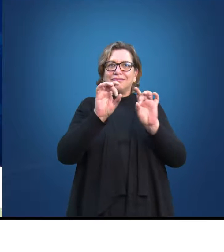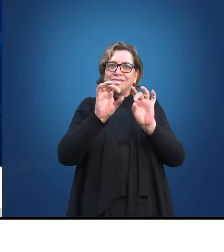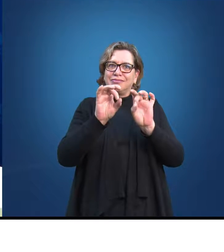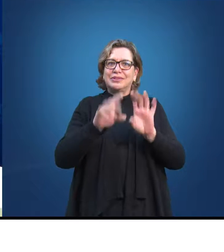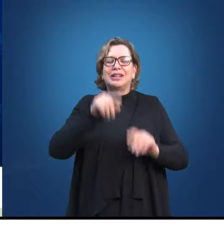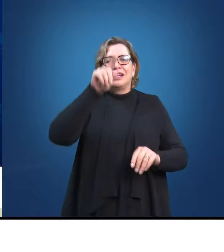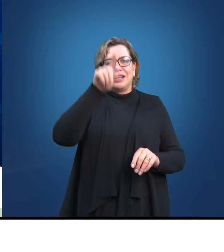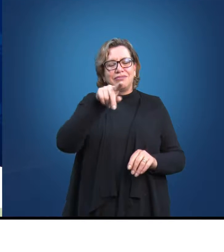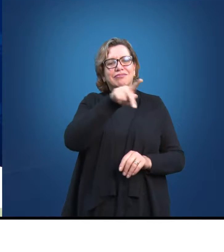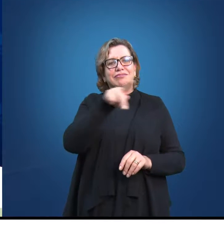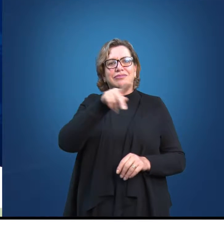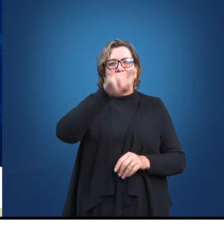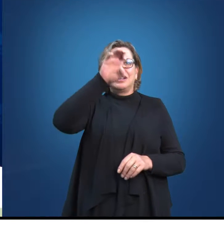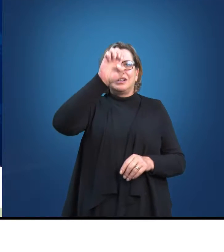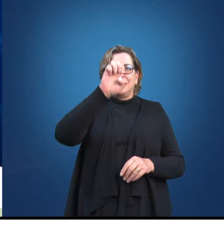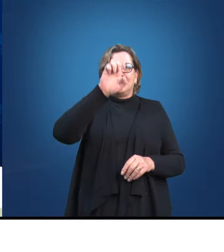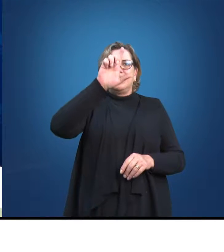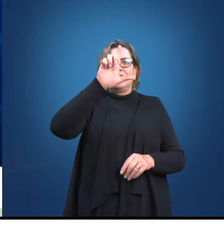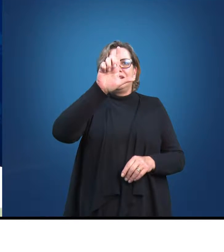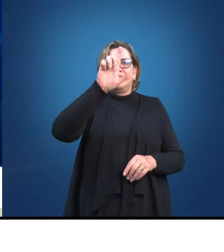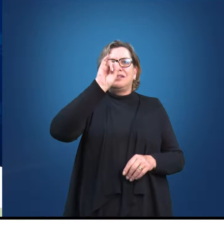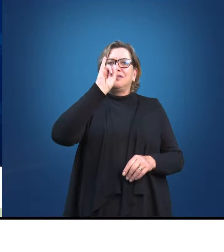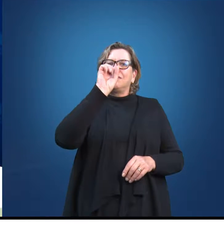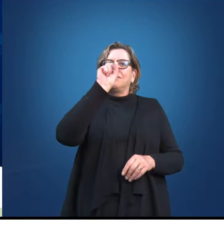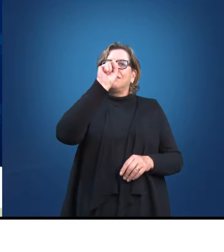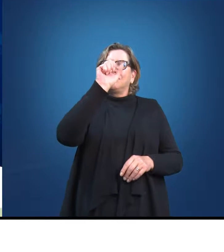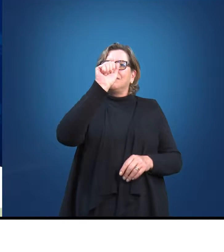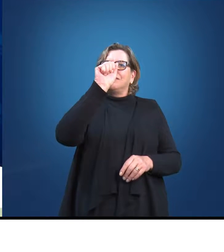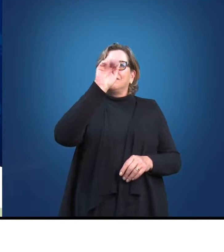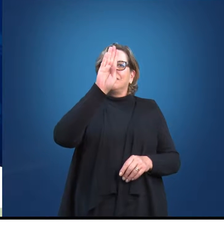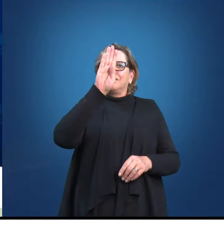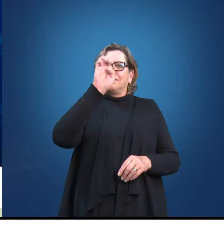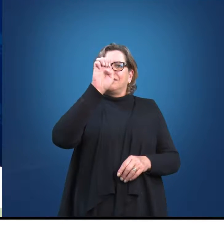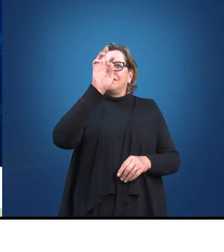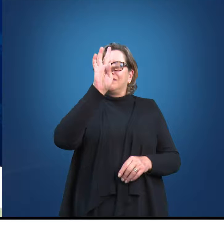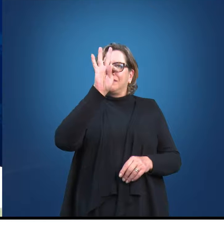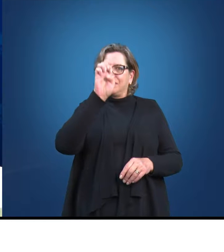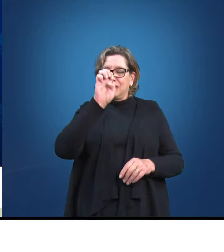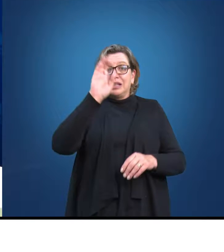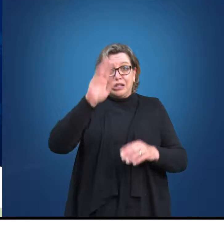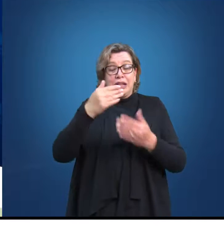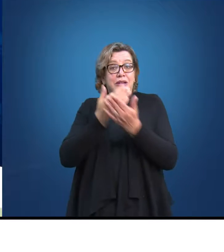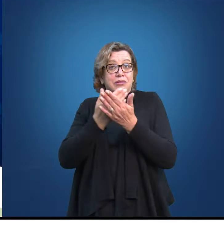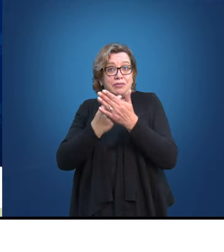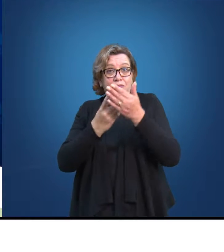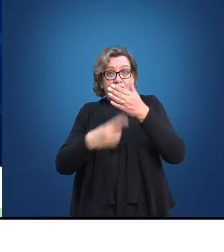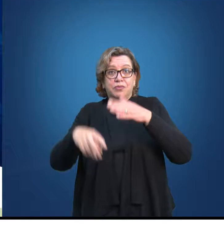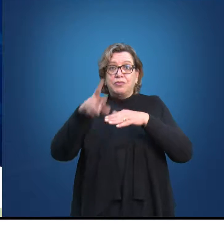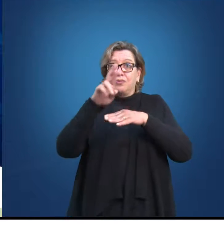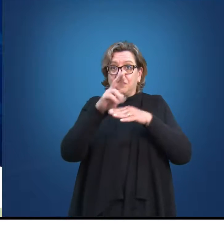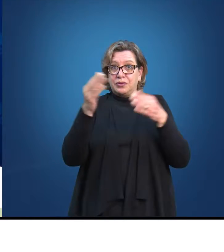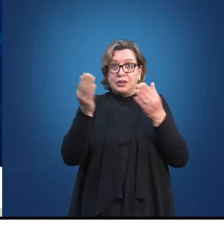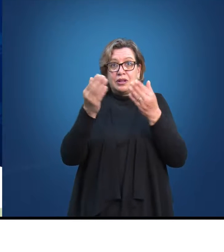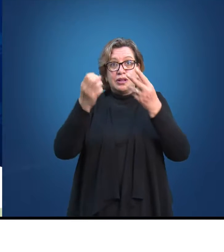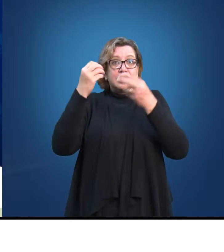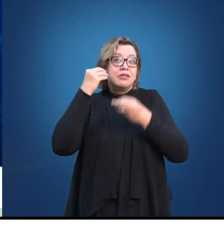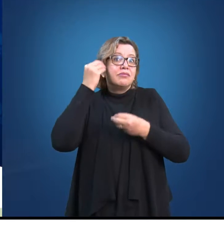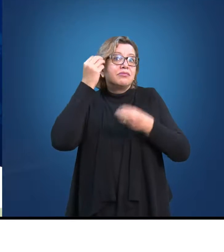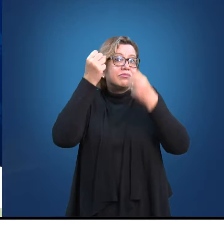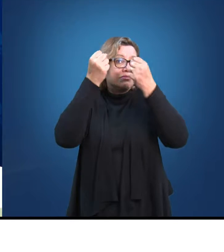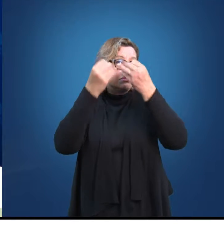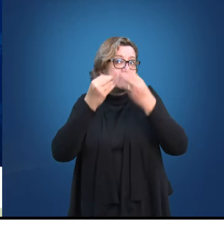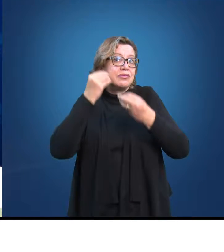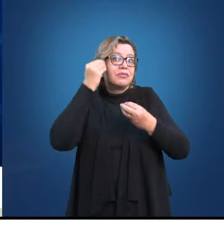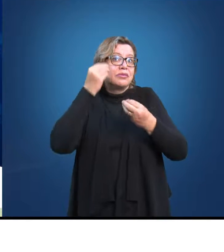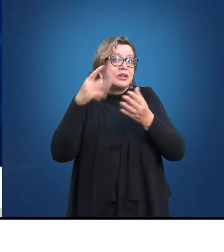especial. É a professora Elizabeth Macedo Fagundes, que é doutoranda, e ela vai trazer para nós um pouco da sua experiência